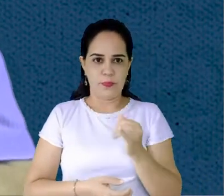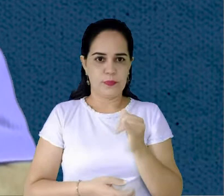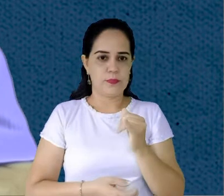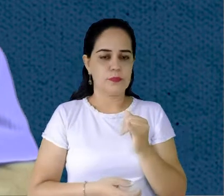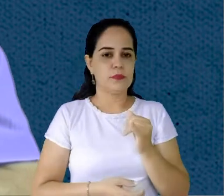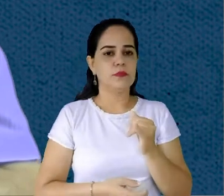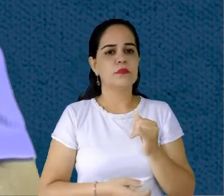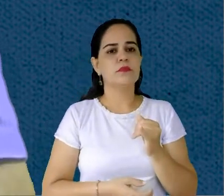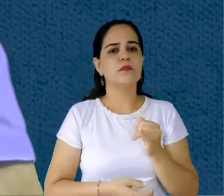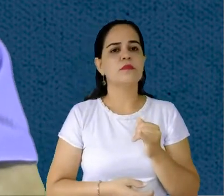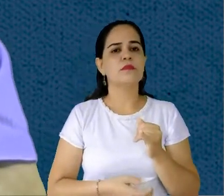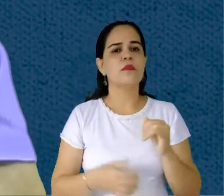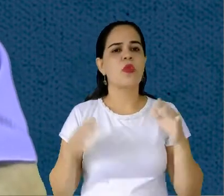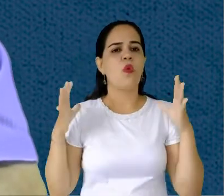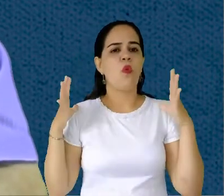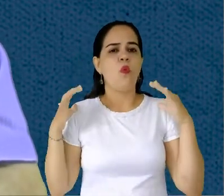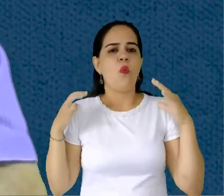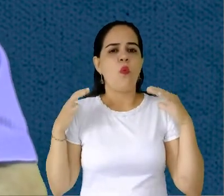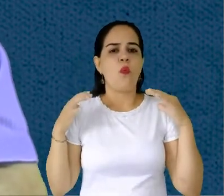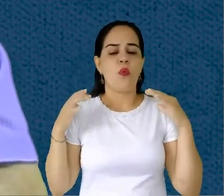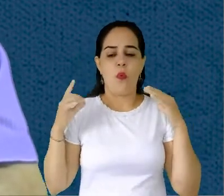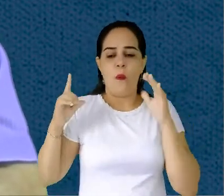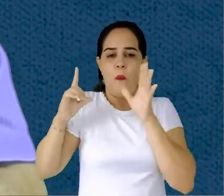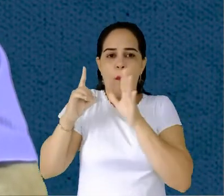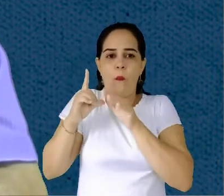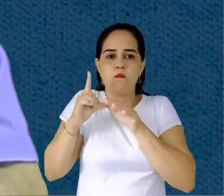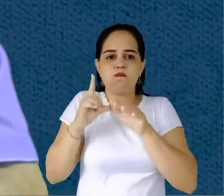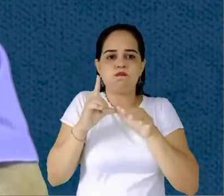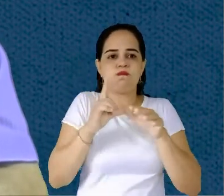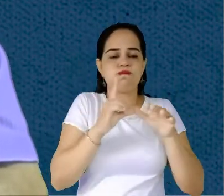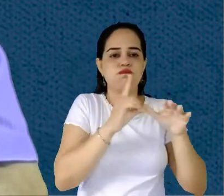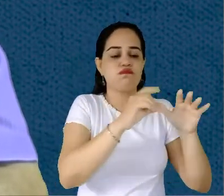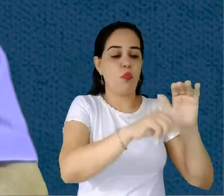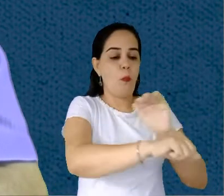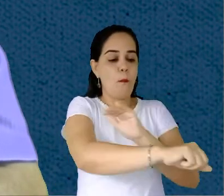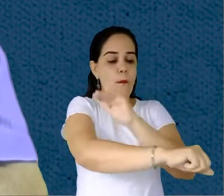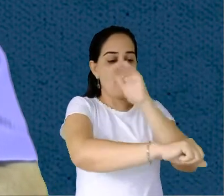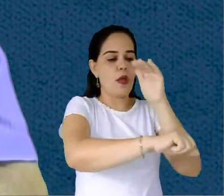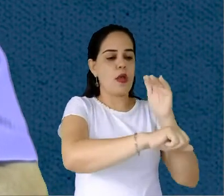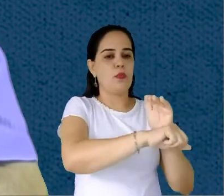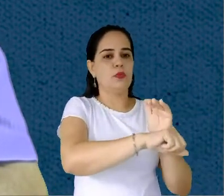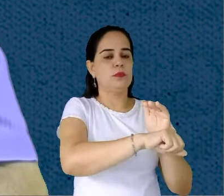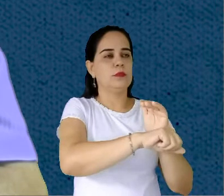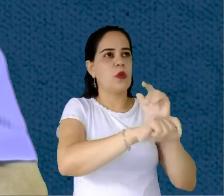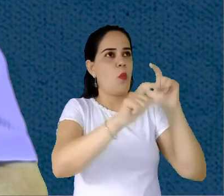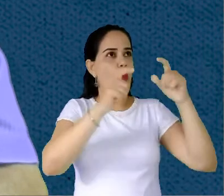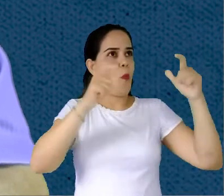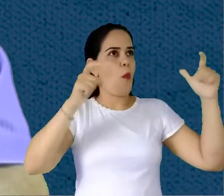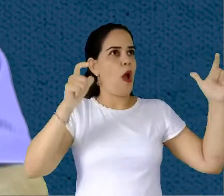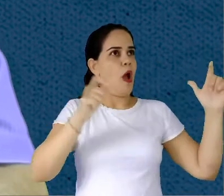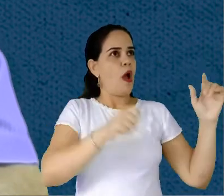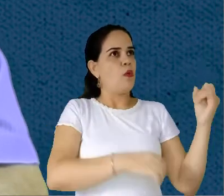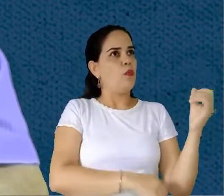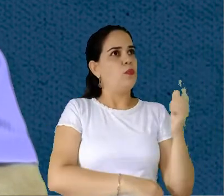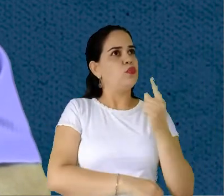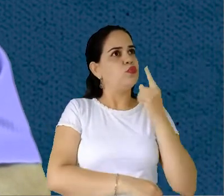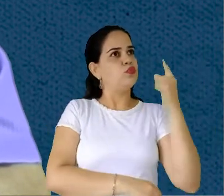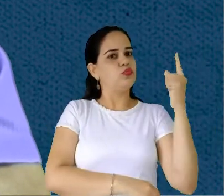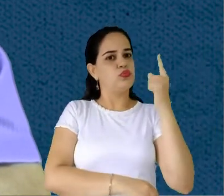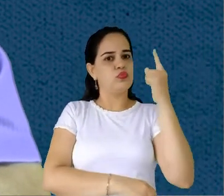Diz assim: um anjo me levou em espírito a uma montanha grande e alta.